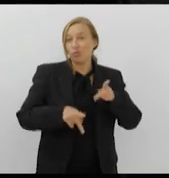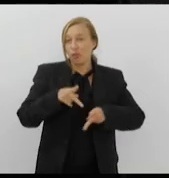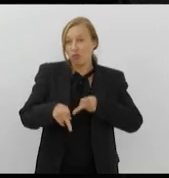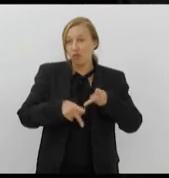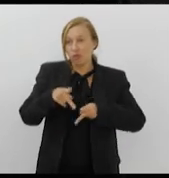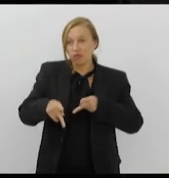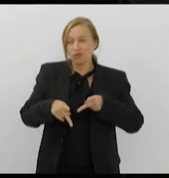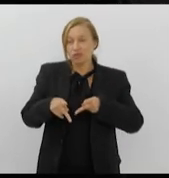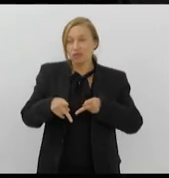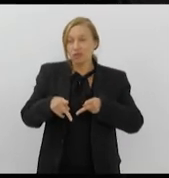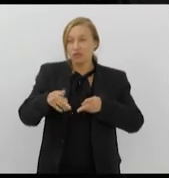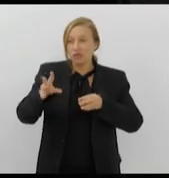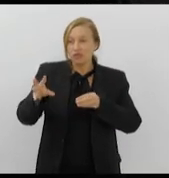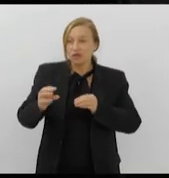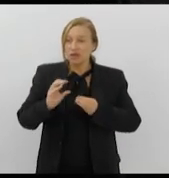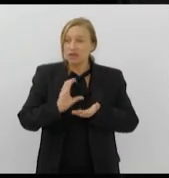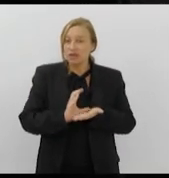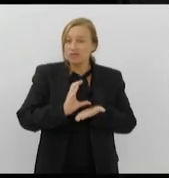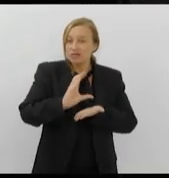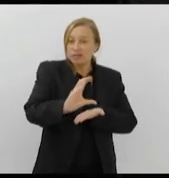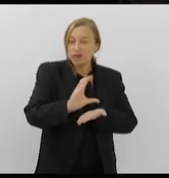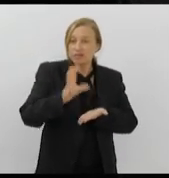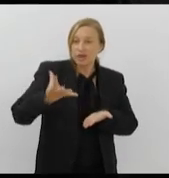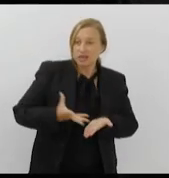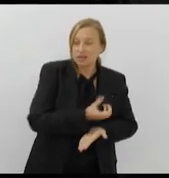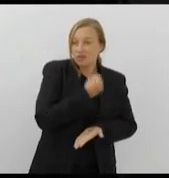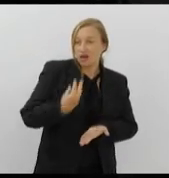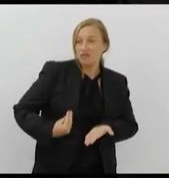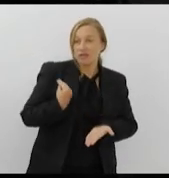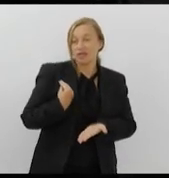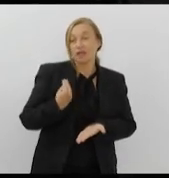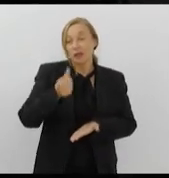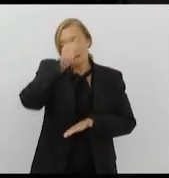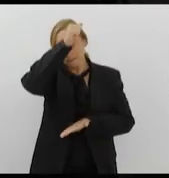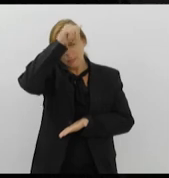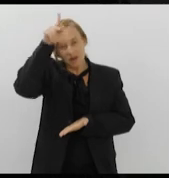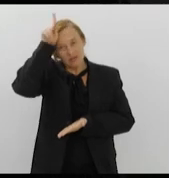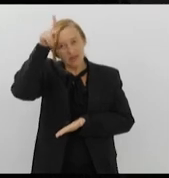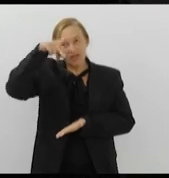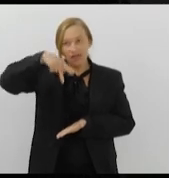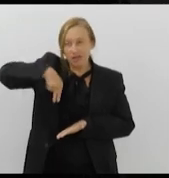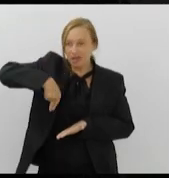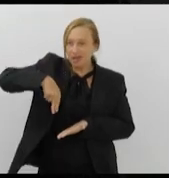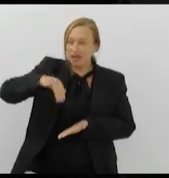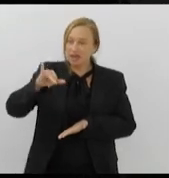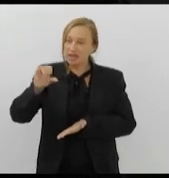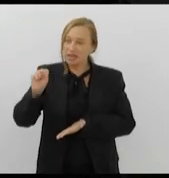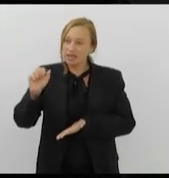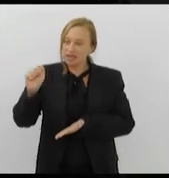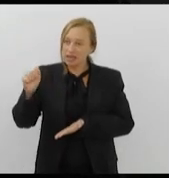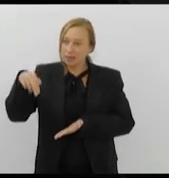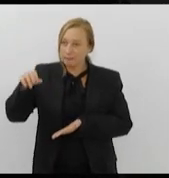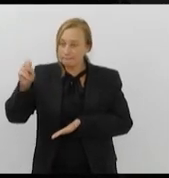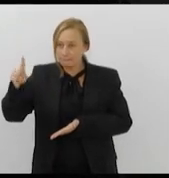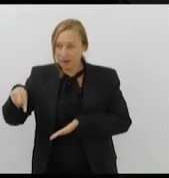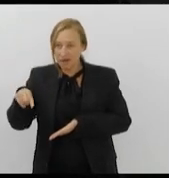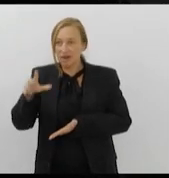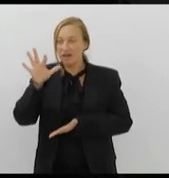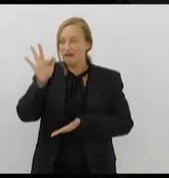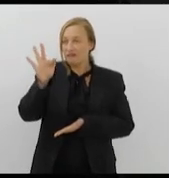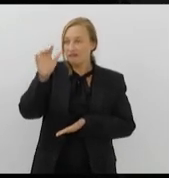foi destinado para salvar vidas. Prefeita de Quissamã, Fátima